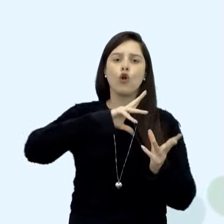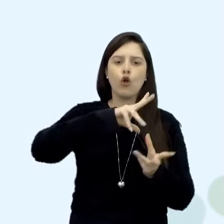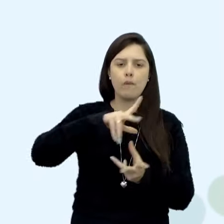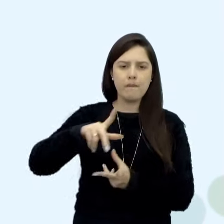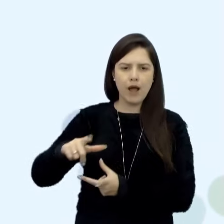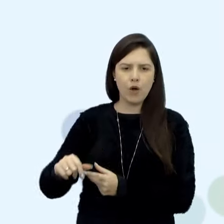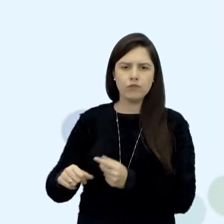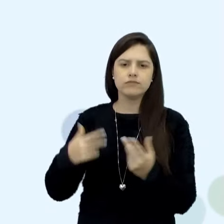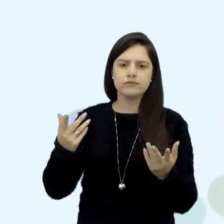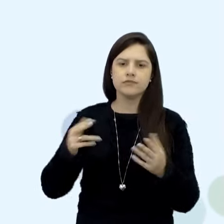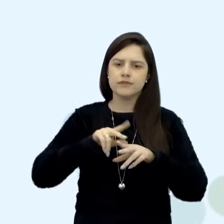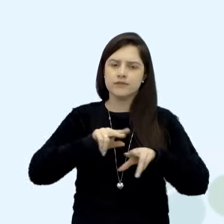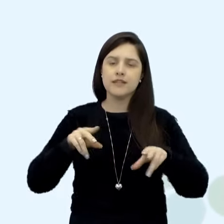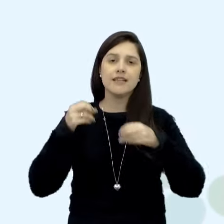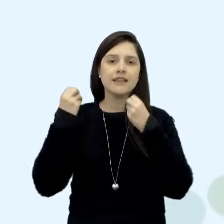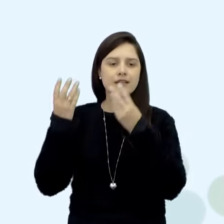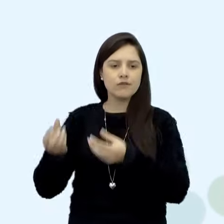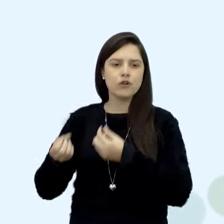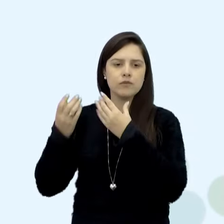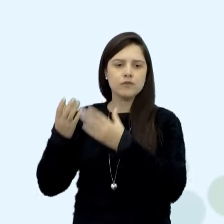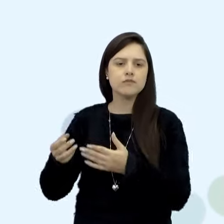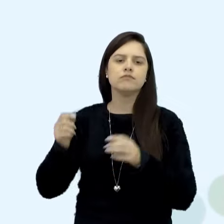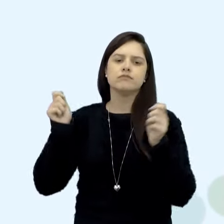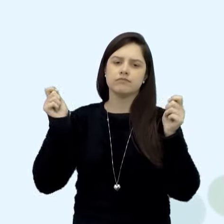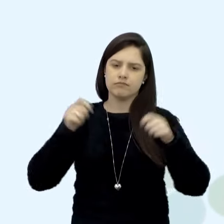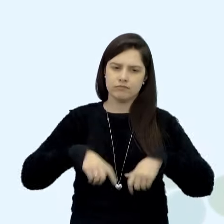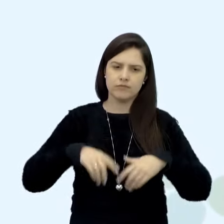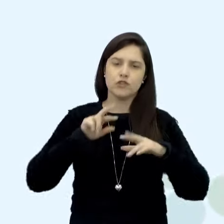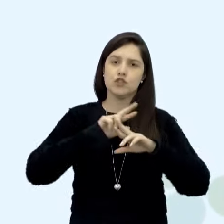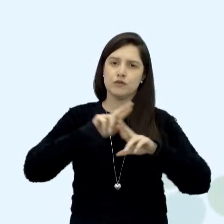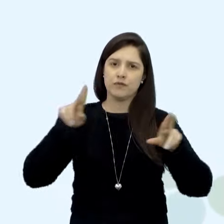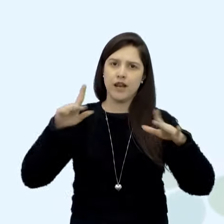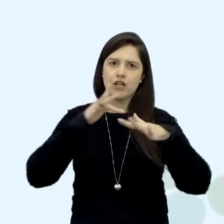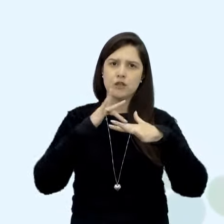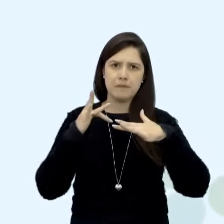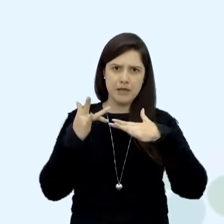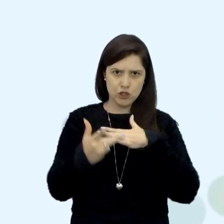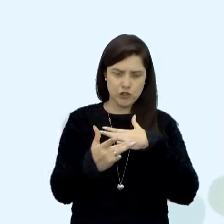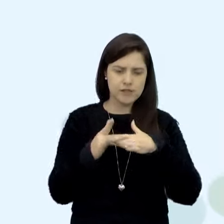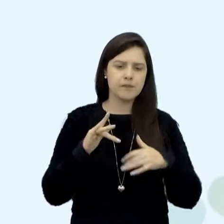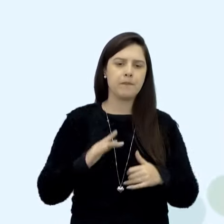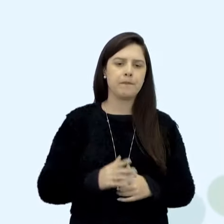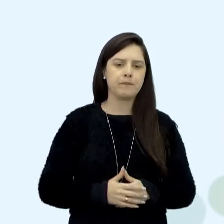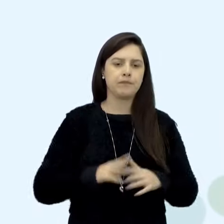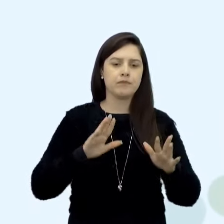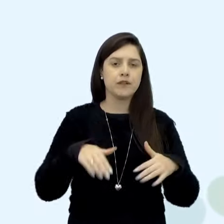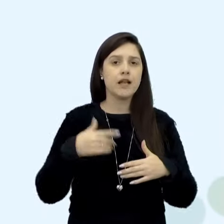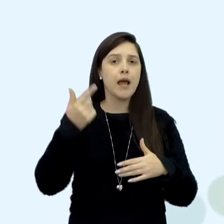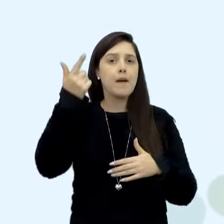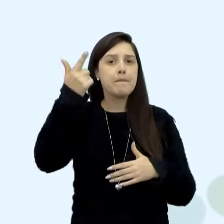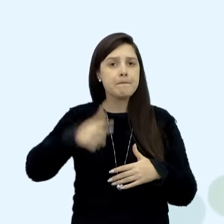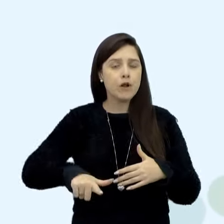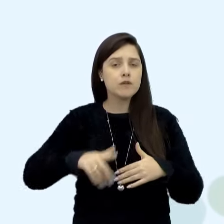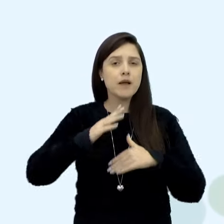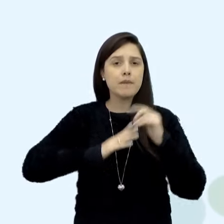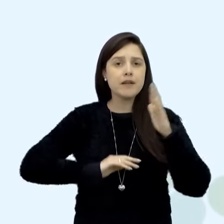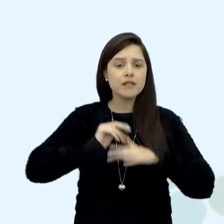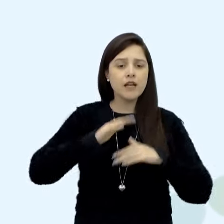global, considerando dados e informações disponíveis em diferentes mídias. E a nossa próxima habilidade